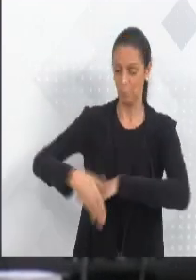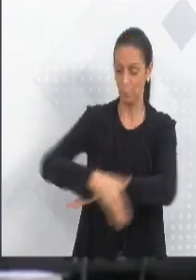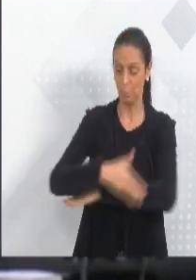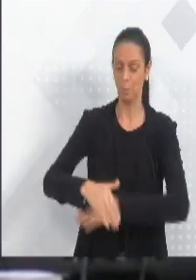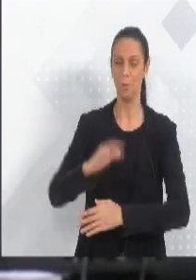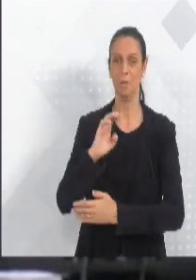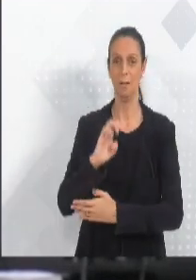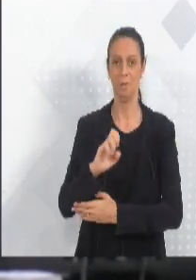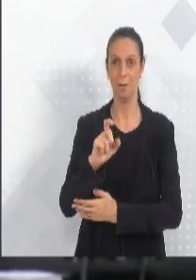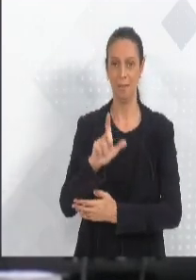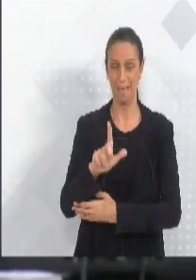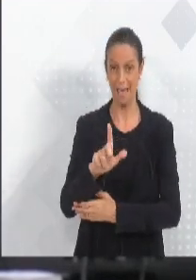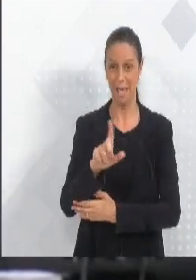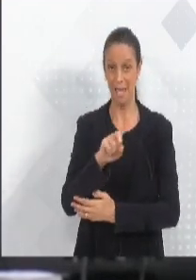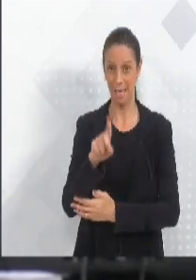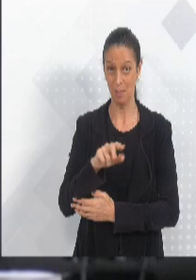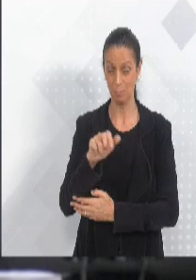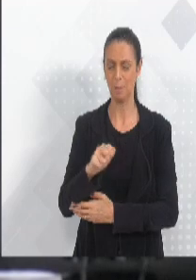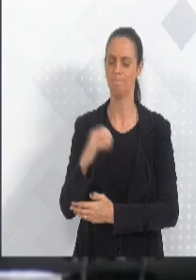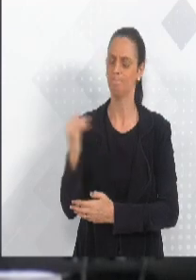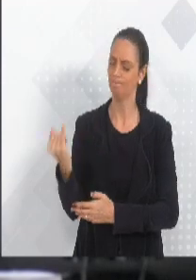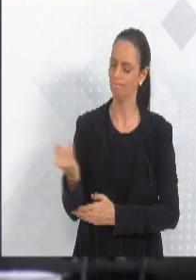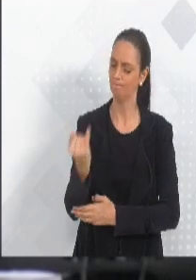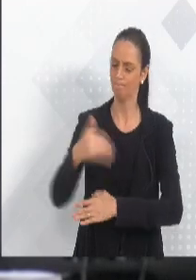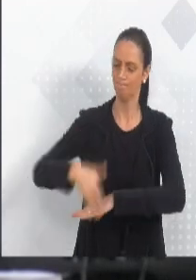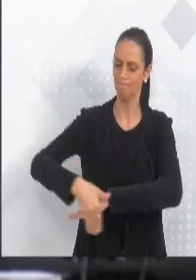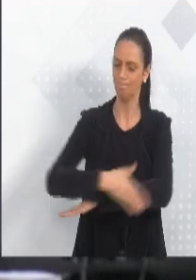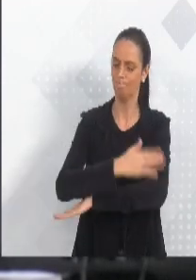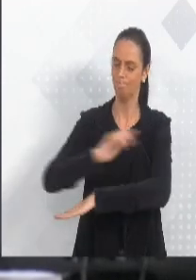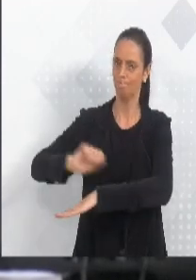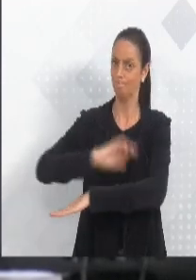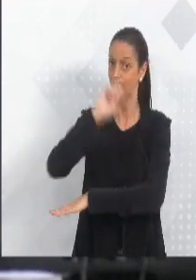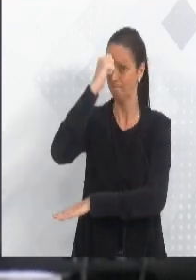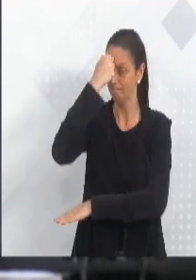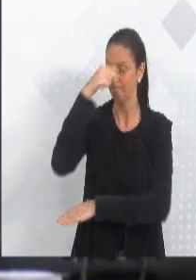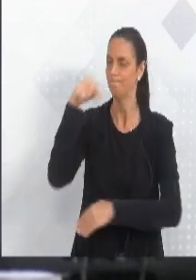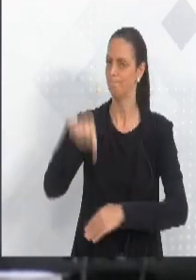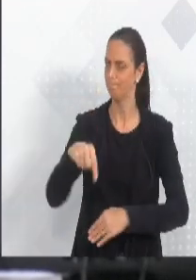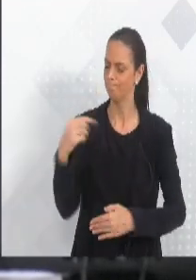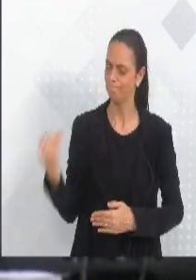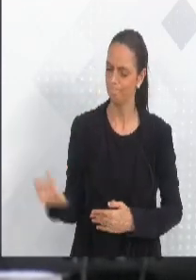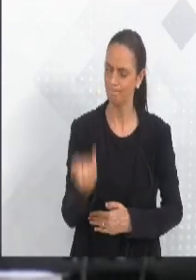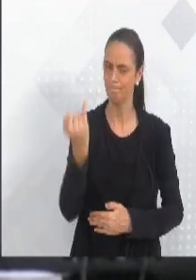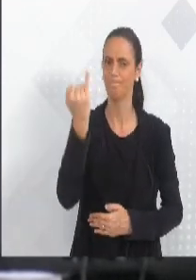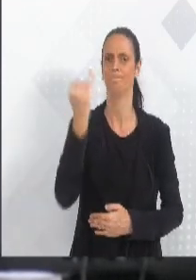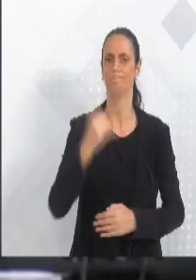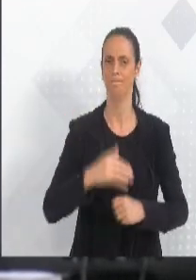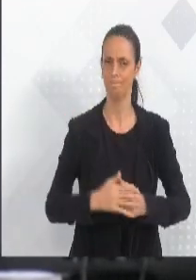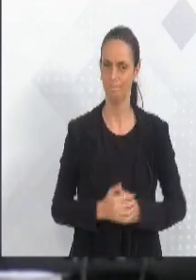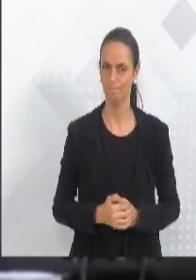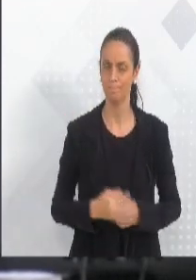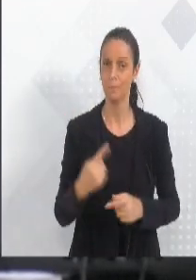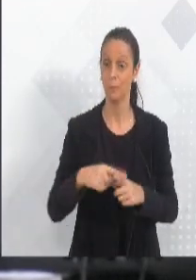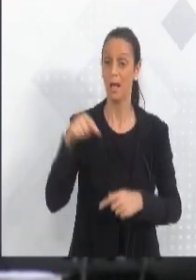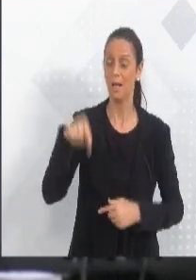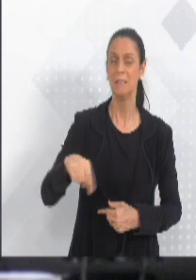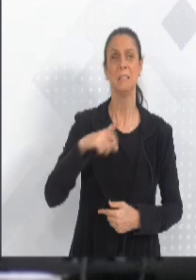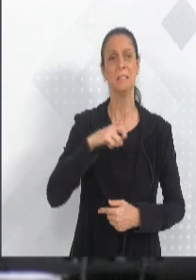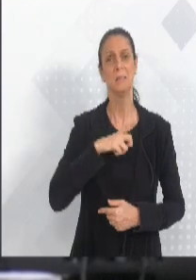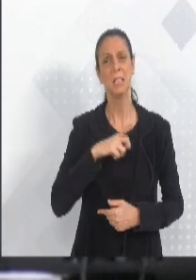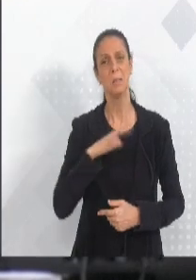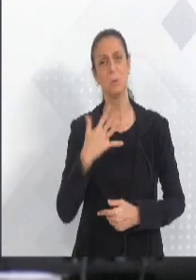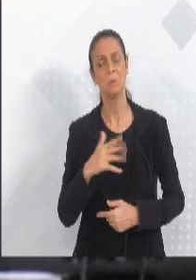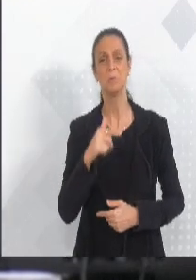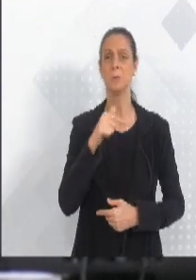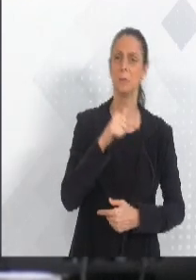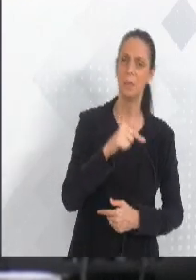elsam a importância da pavimentação dessa via a importância que ali naquela via tem o